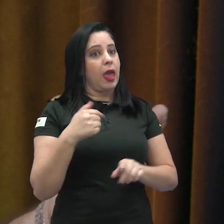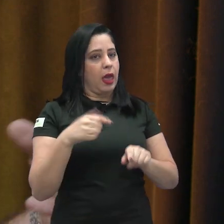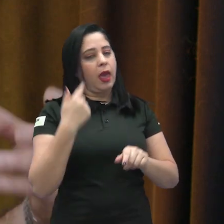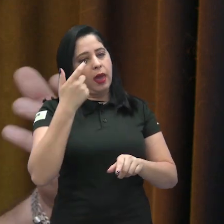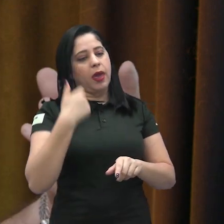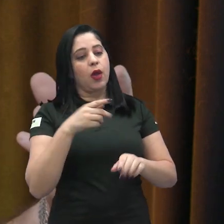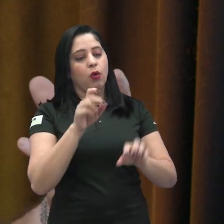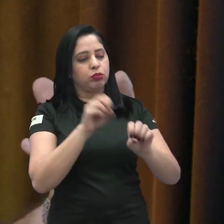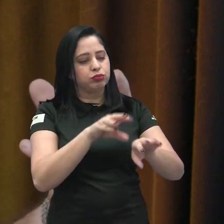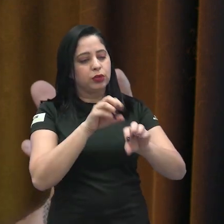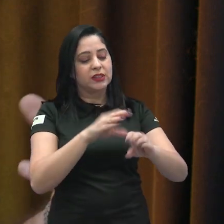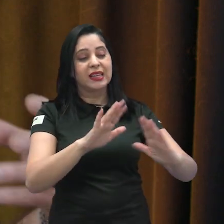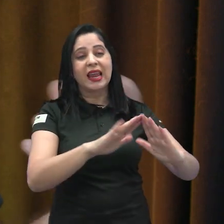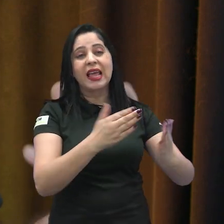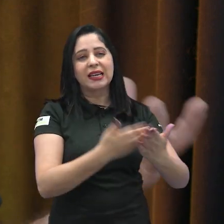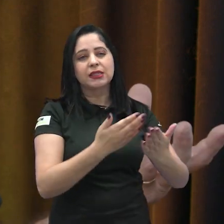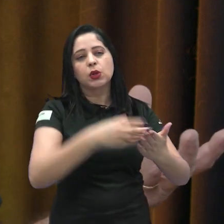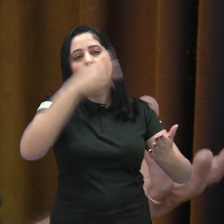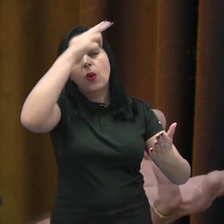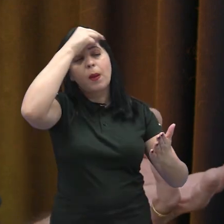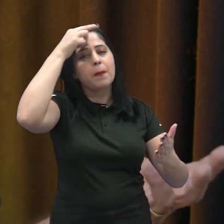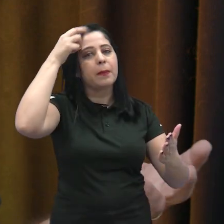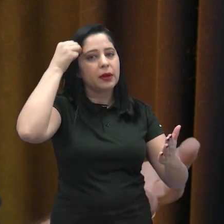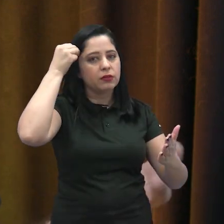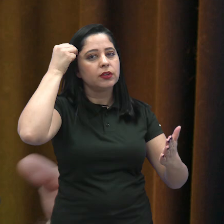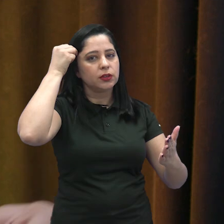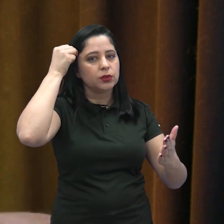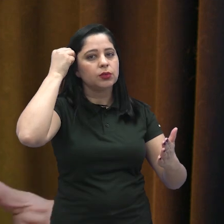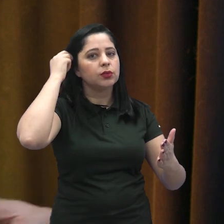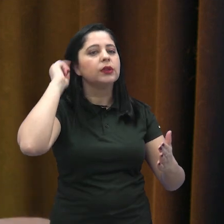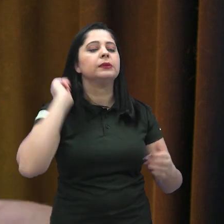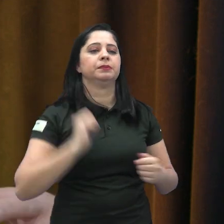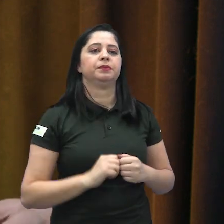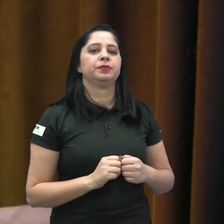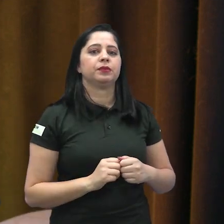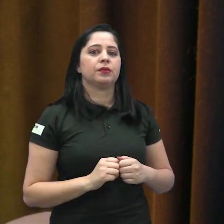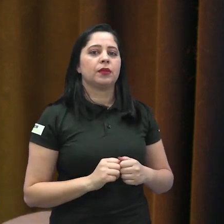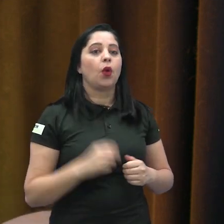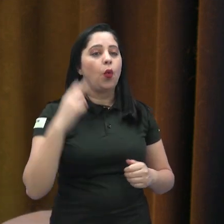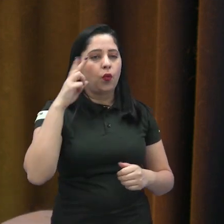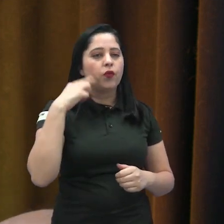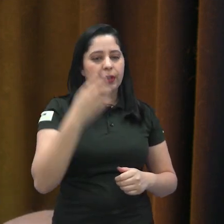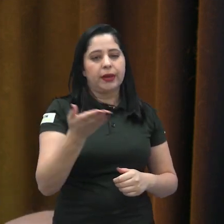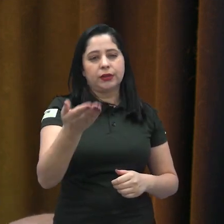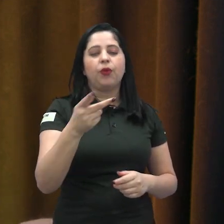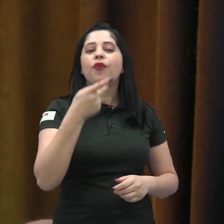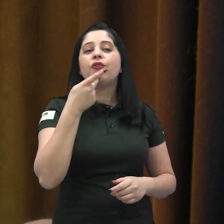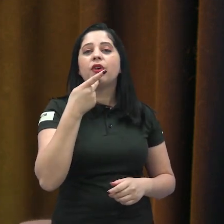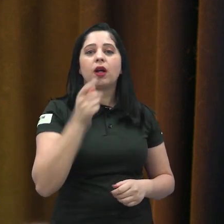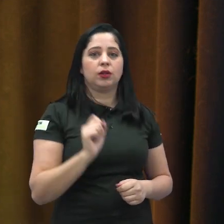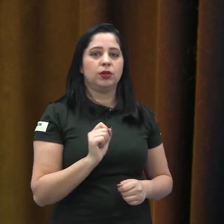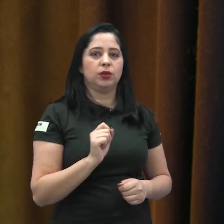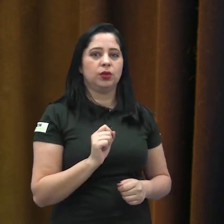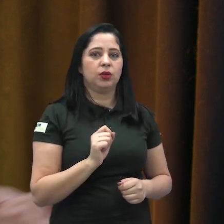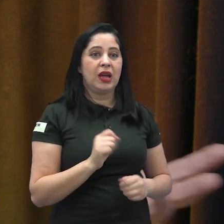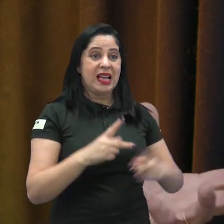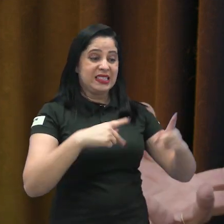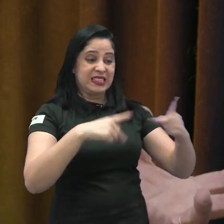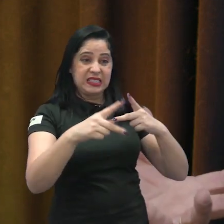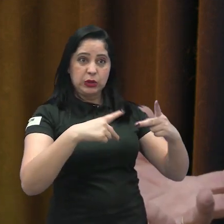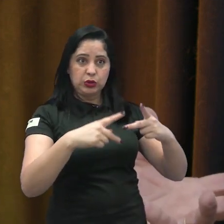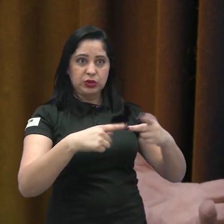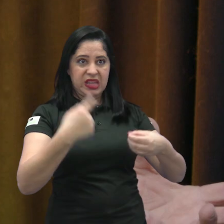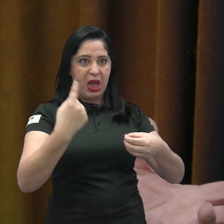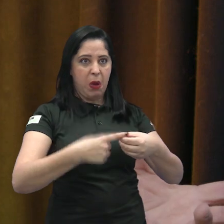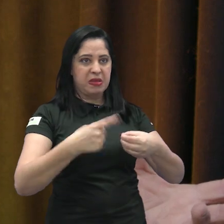nas escolinhas municipais da prefeitura, que realmente, como o vereador Renato falou, São José é uma